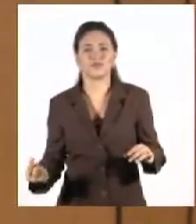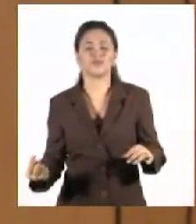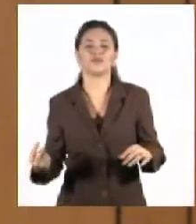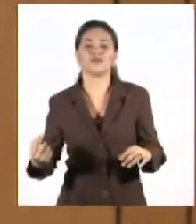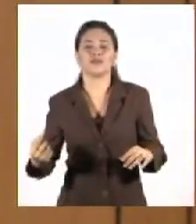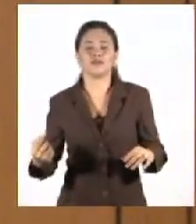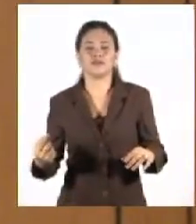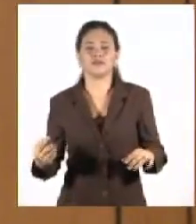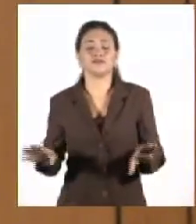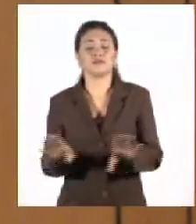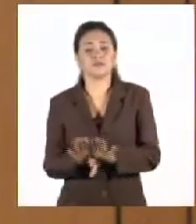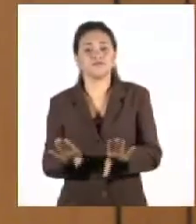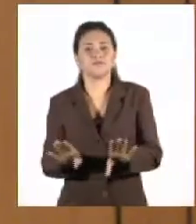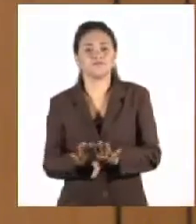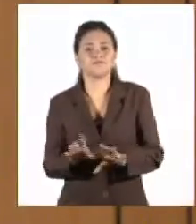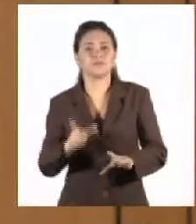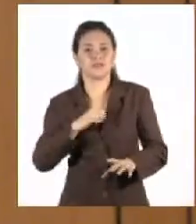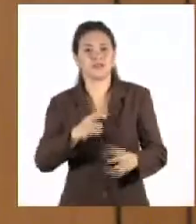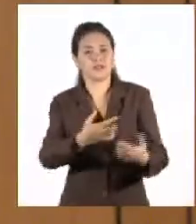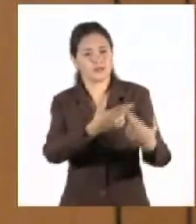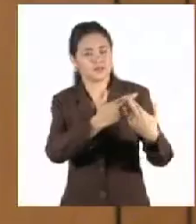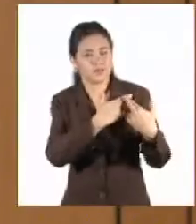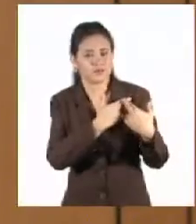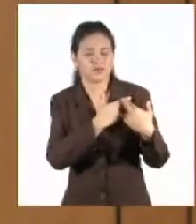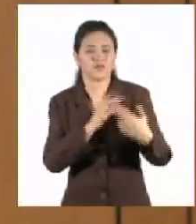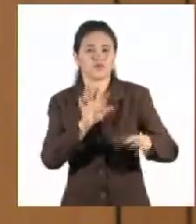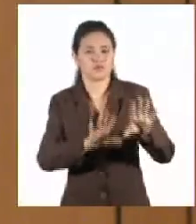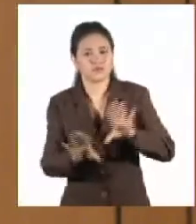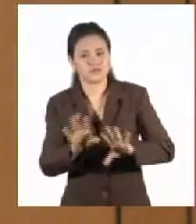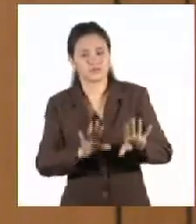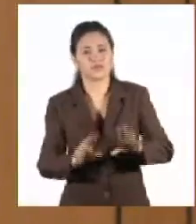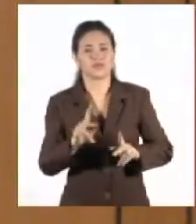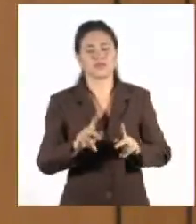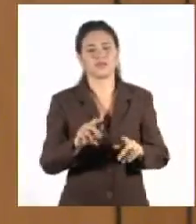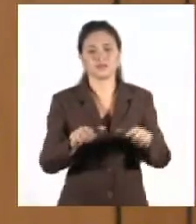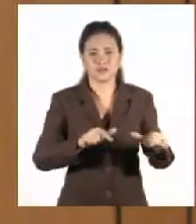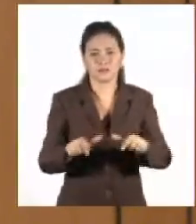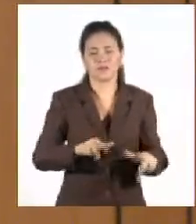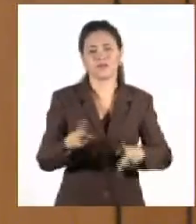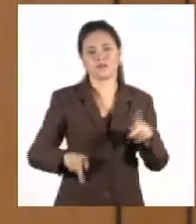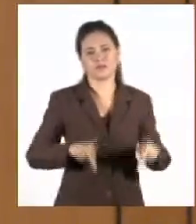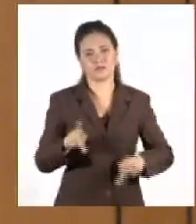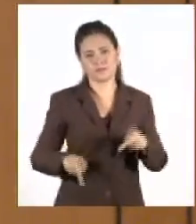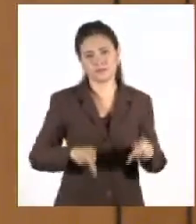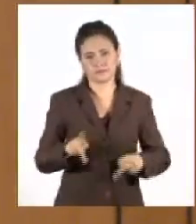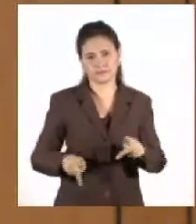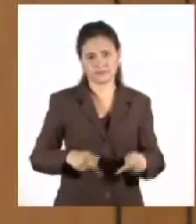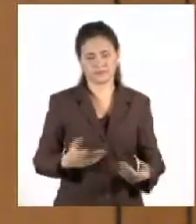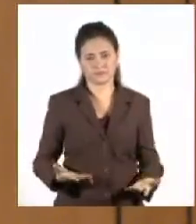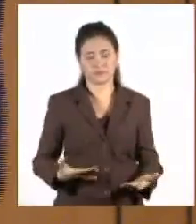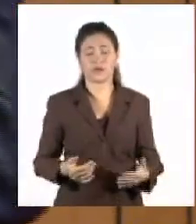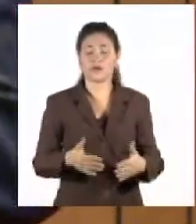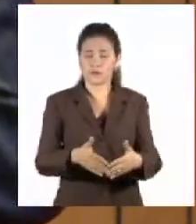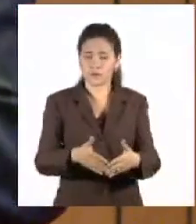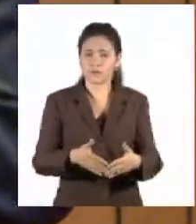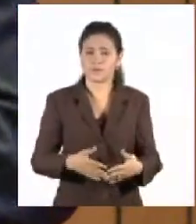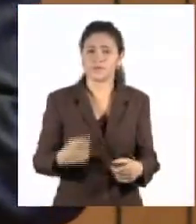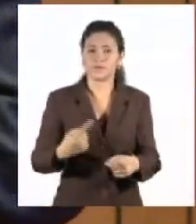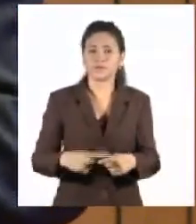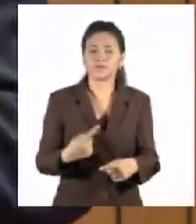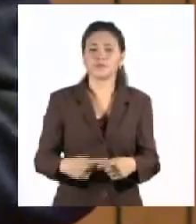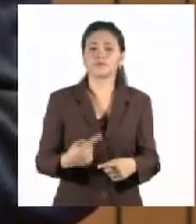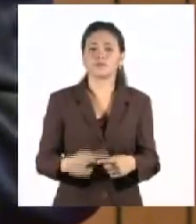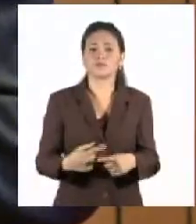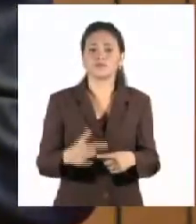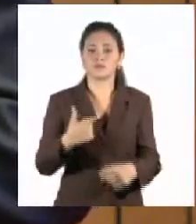a população ali envolvida. Eu faço esse apelo realmente pela discussão, porque compreendo que,